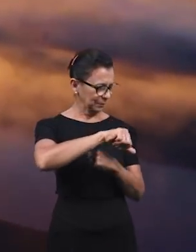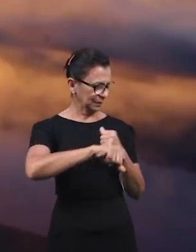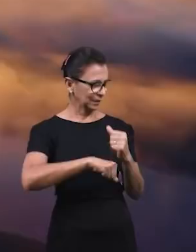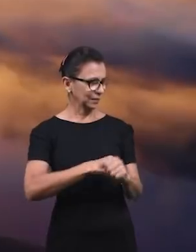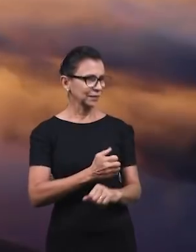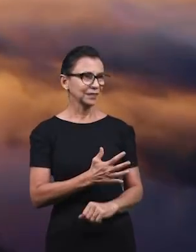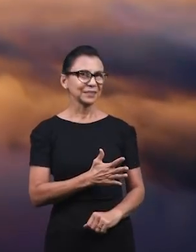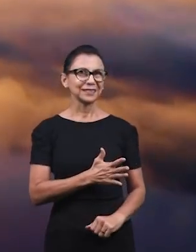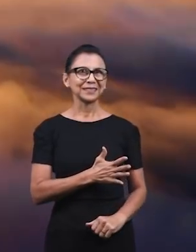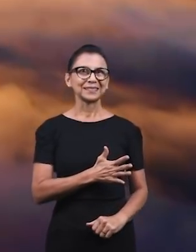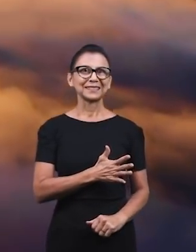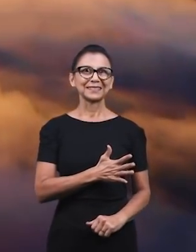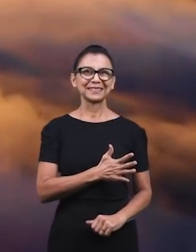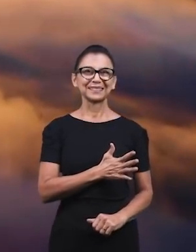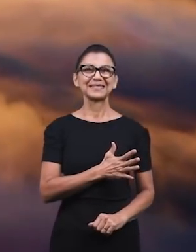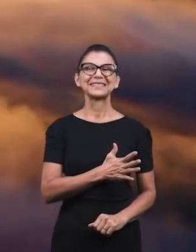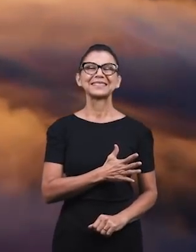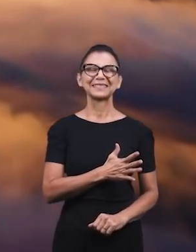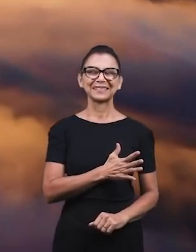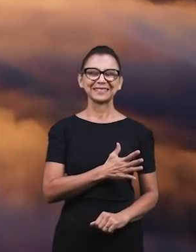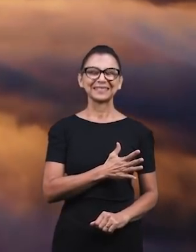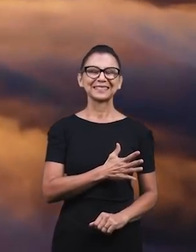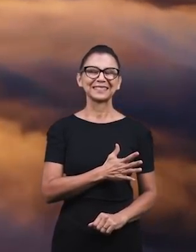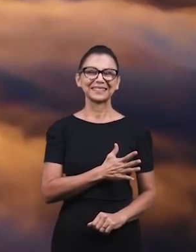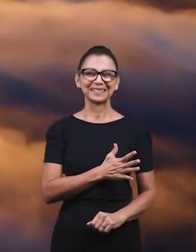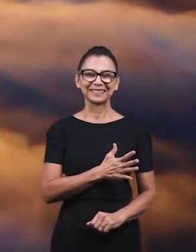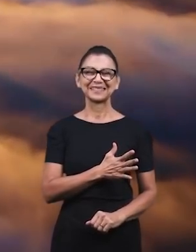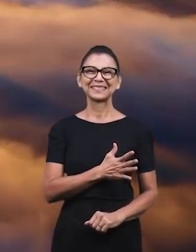Ele faz nascer a luz,